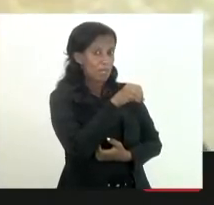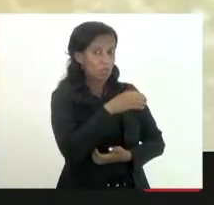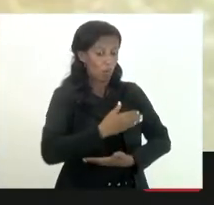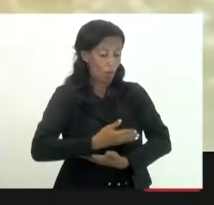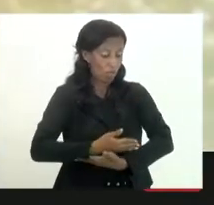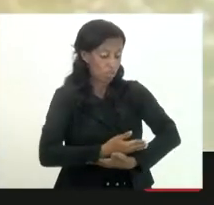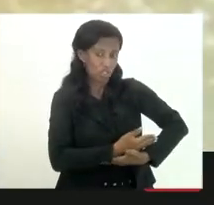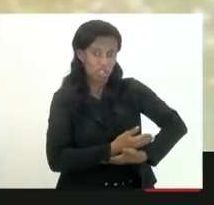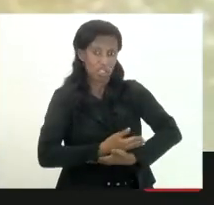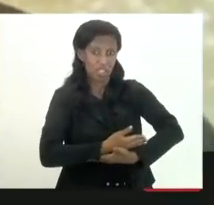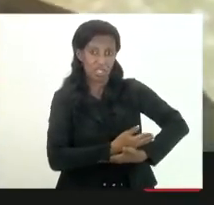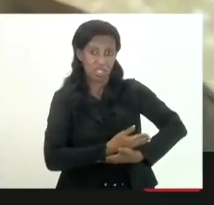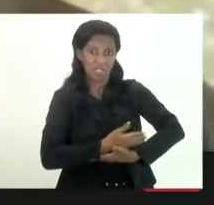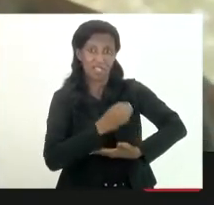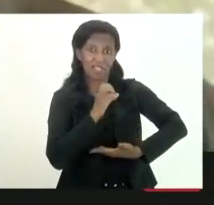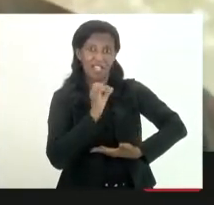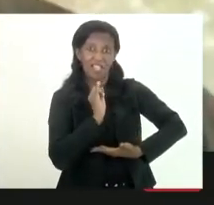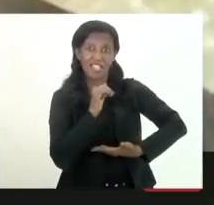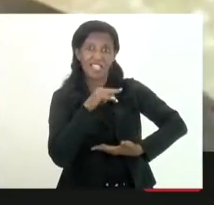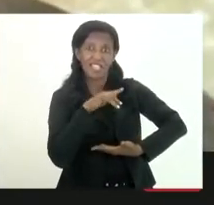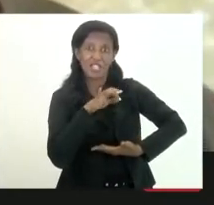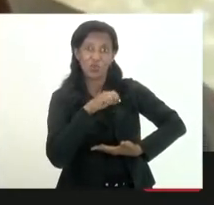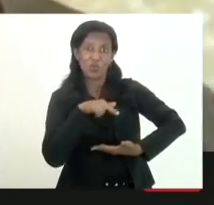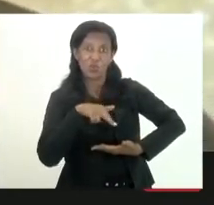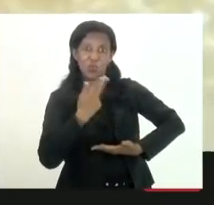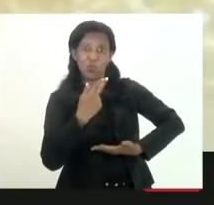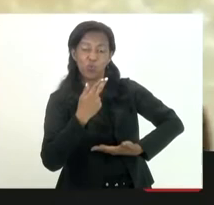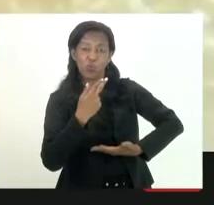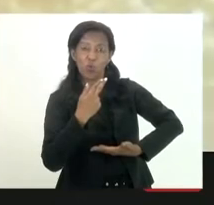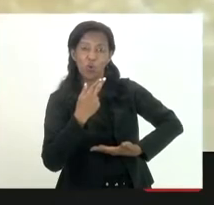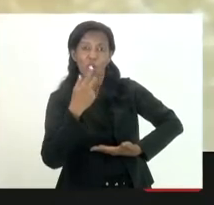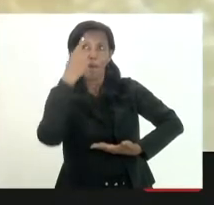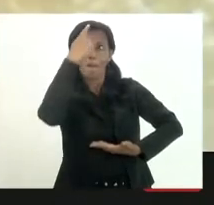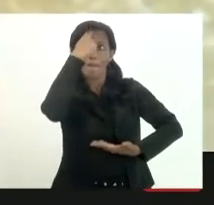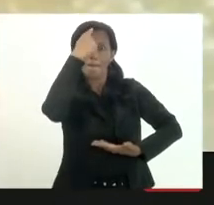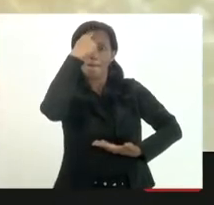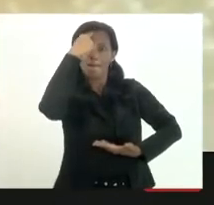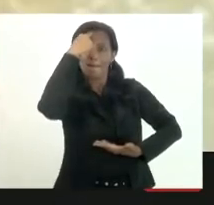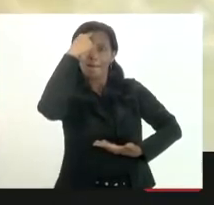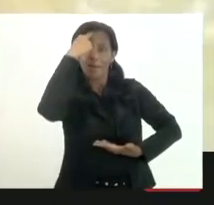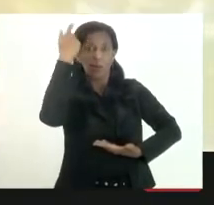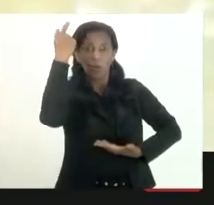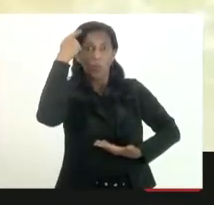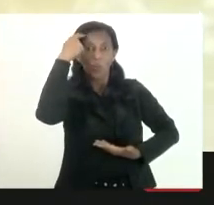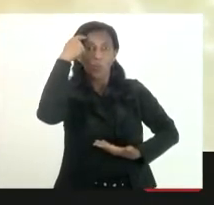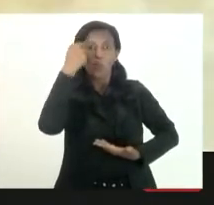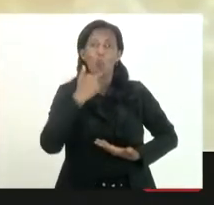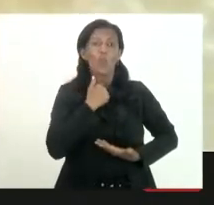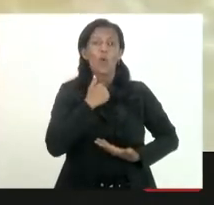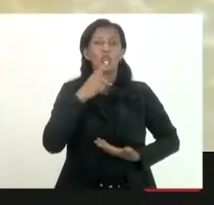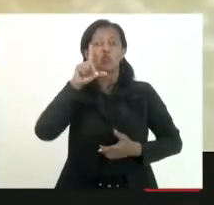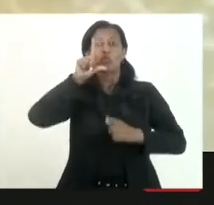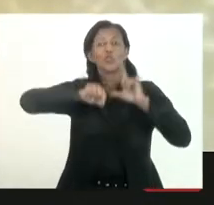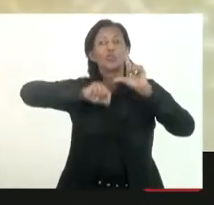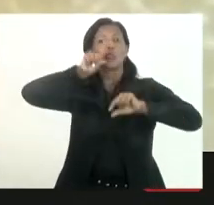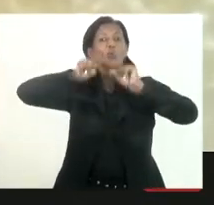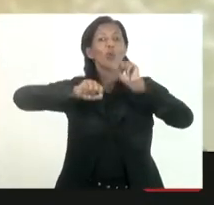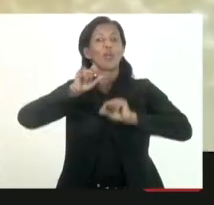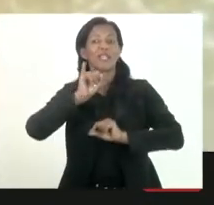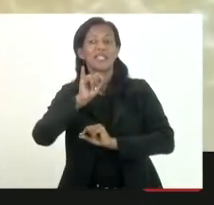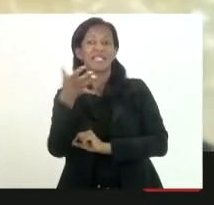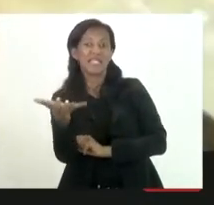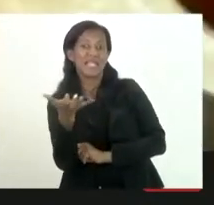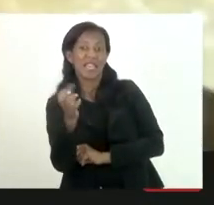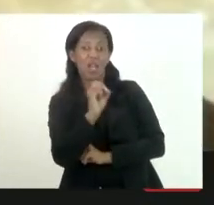crianças quando elas nem ainda podem decidir se querem ser circundadas ou não. Então, se